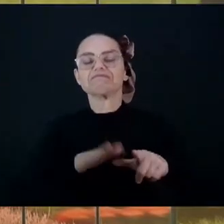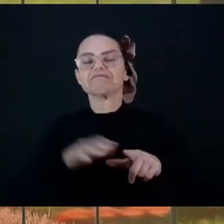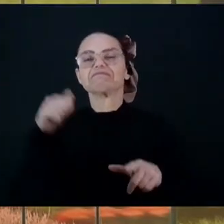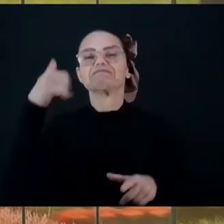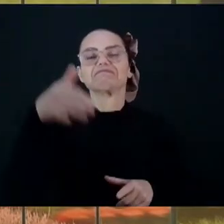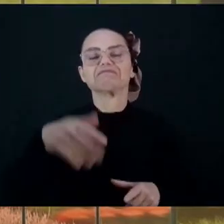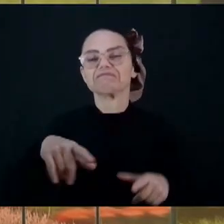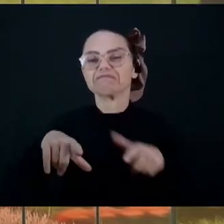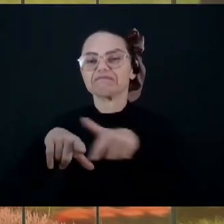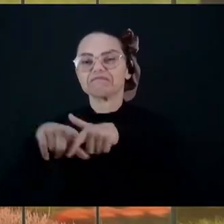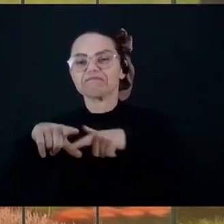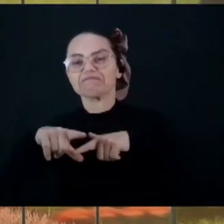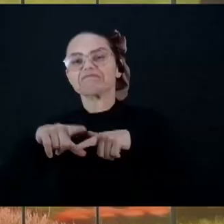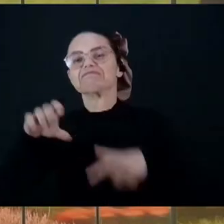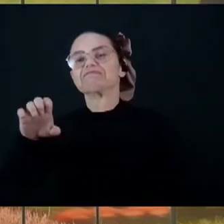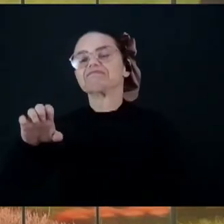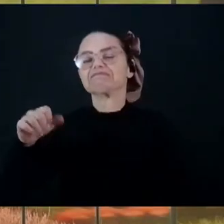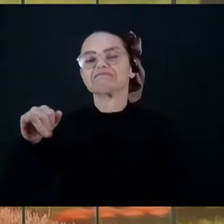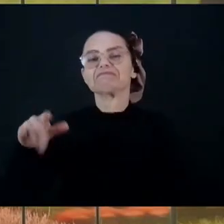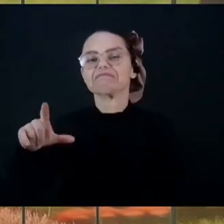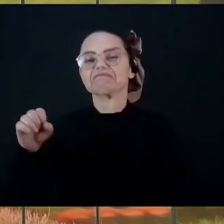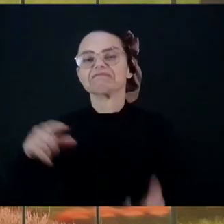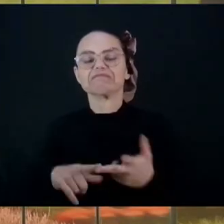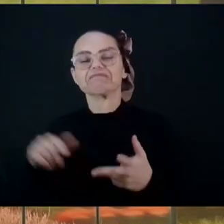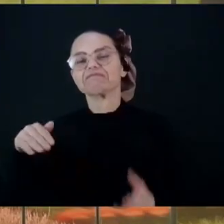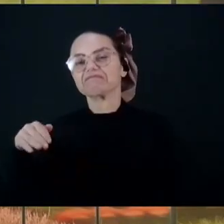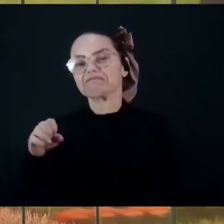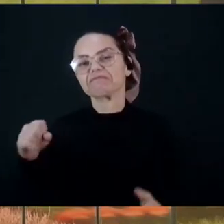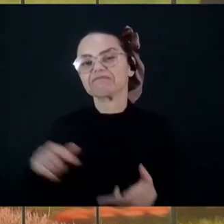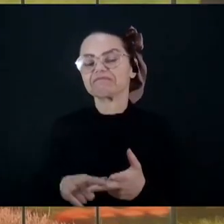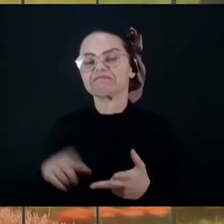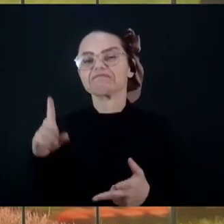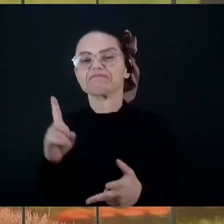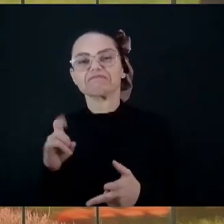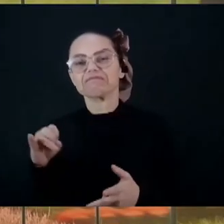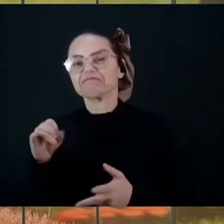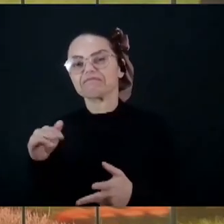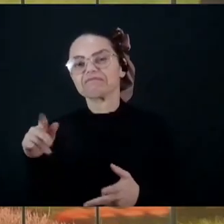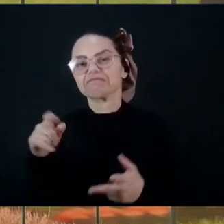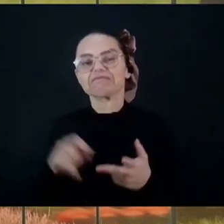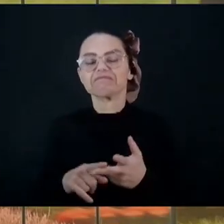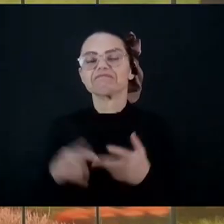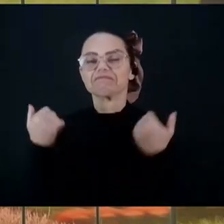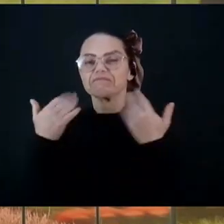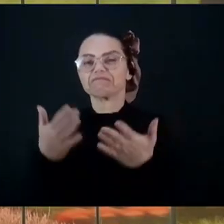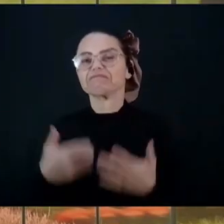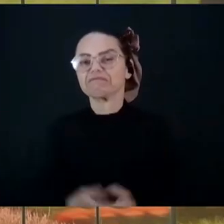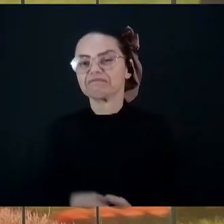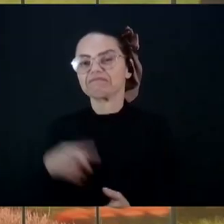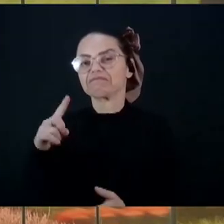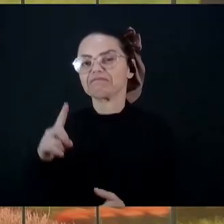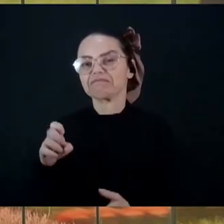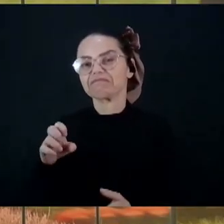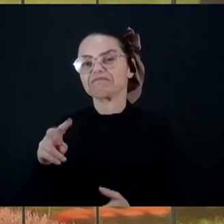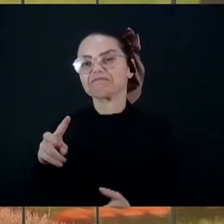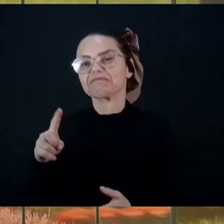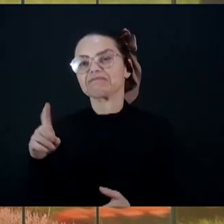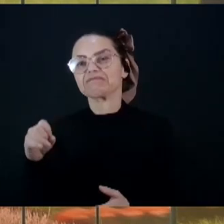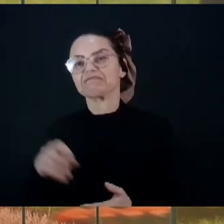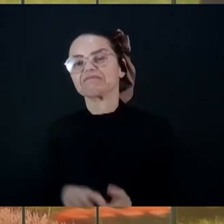de Léo Gomes, o Diego Porfírio Elvis e na frente o David da Hora, Ponte